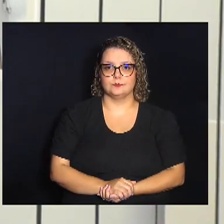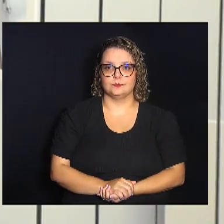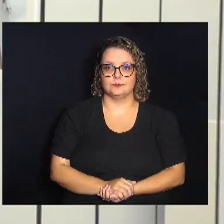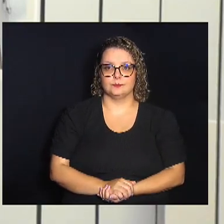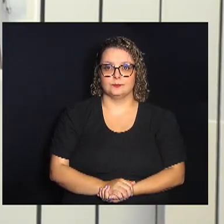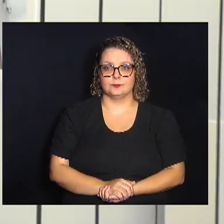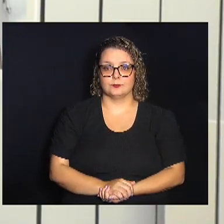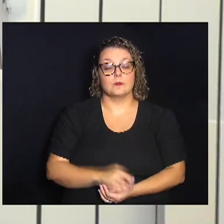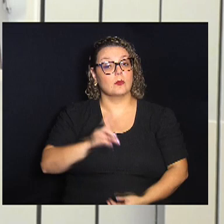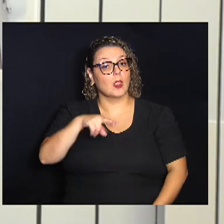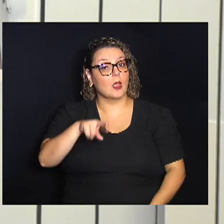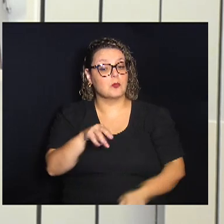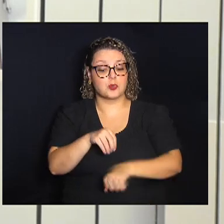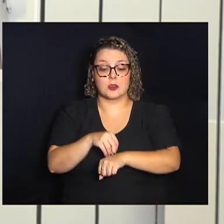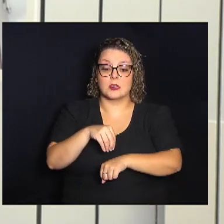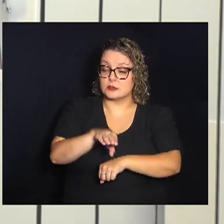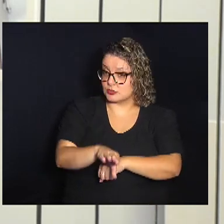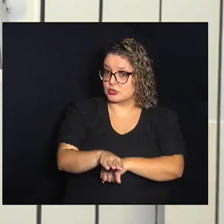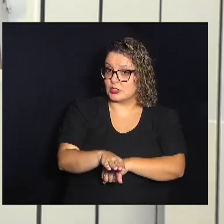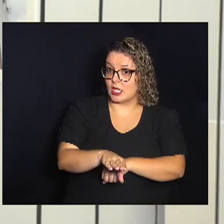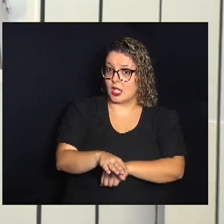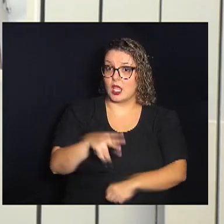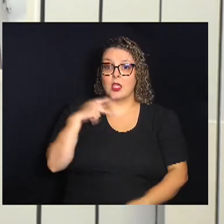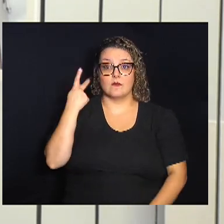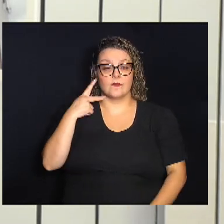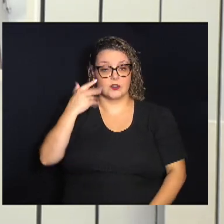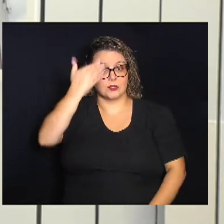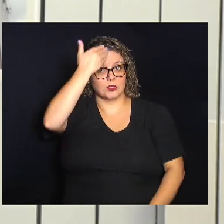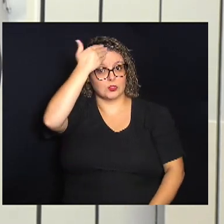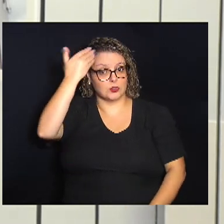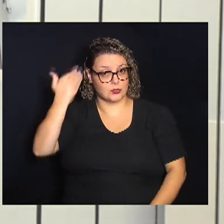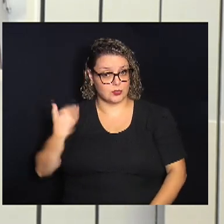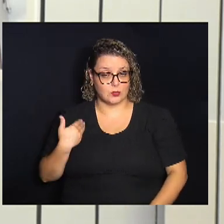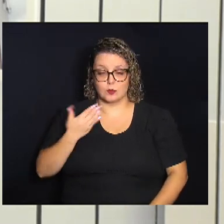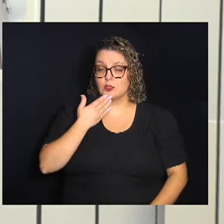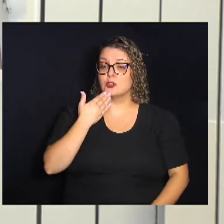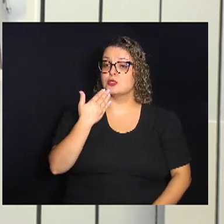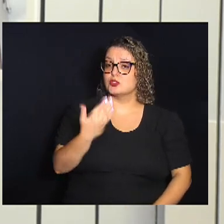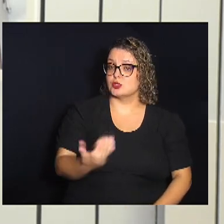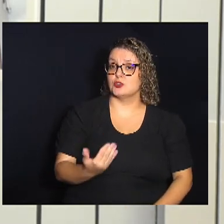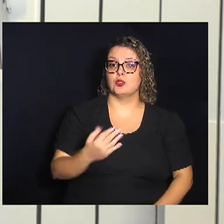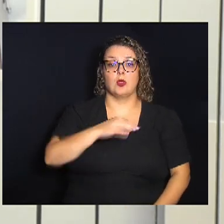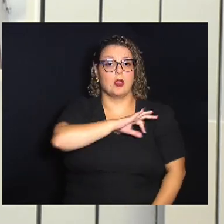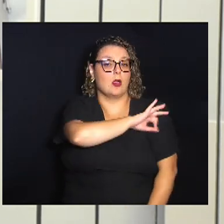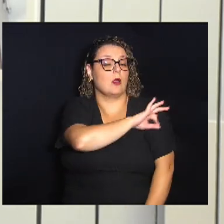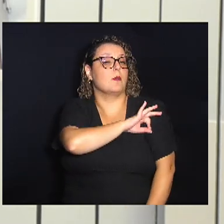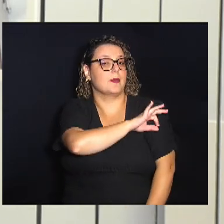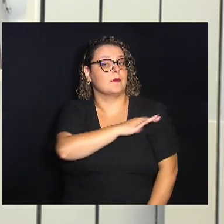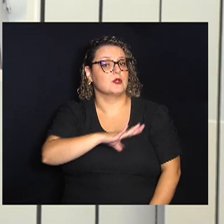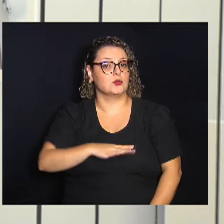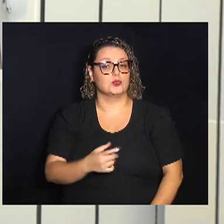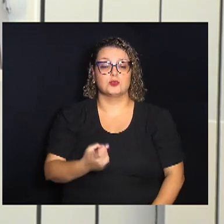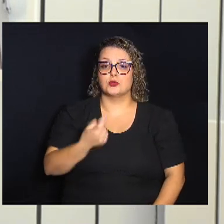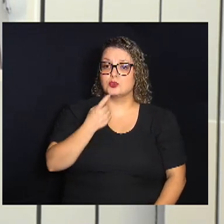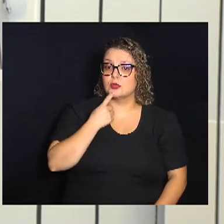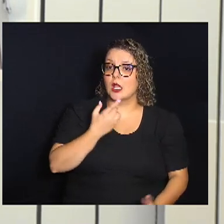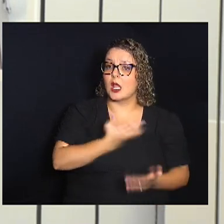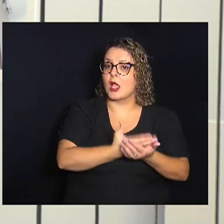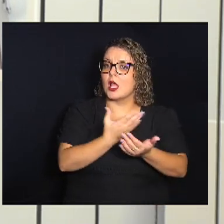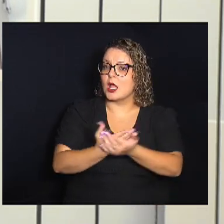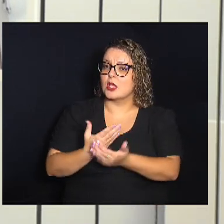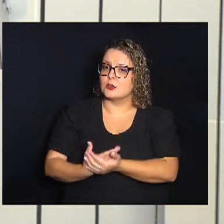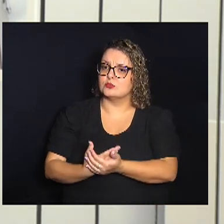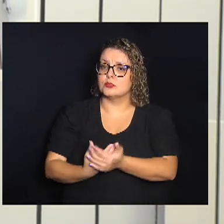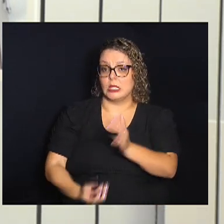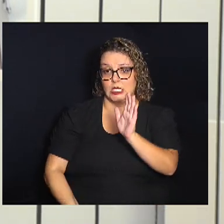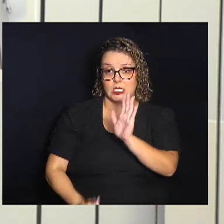Por meio de indicação, a vereadora Débora Palermo solicitou à Prefeitura de Campinas estudos e